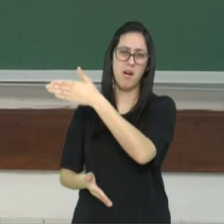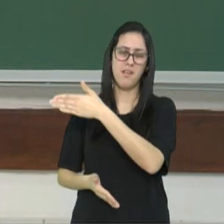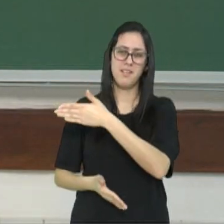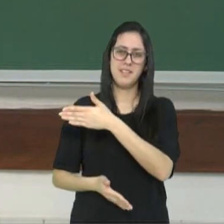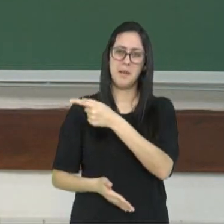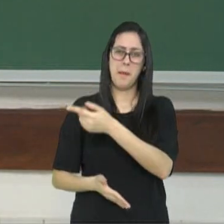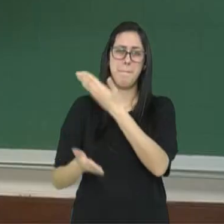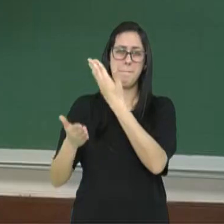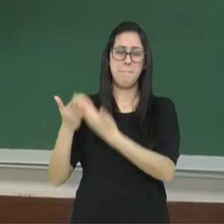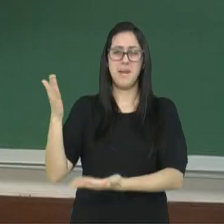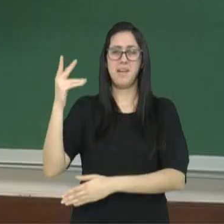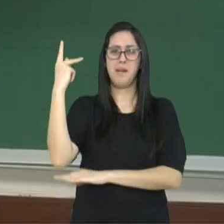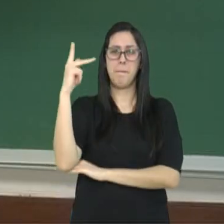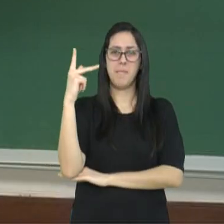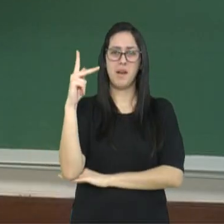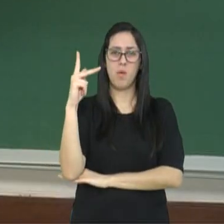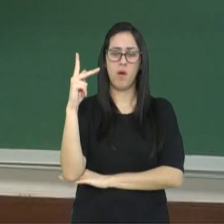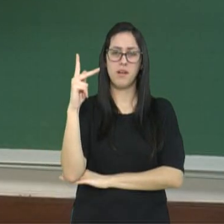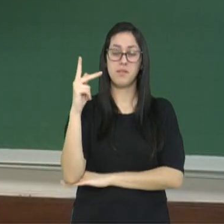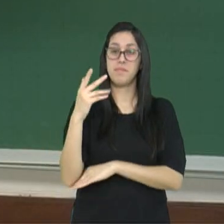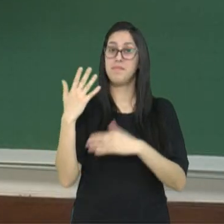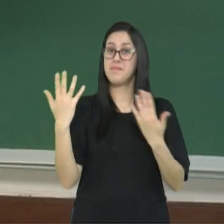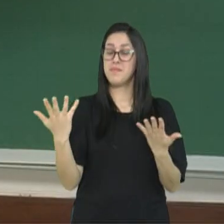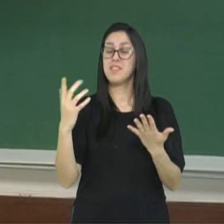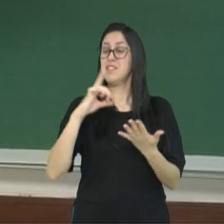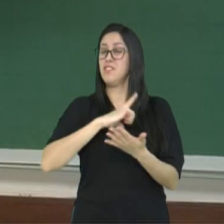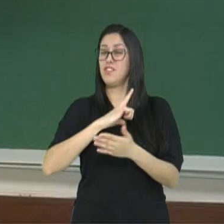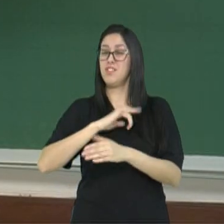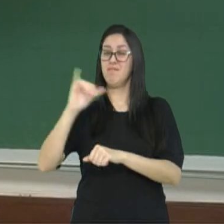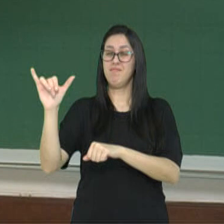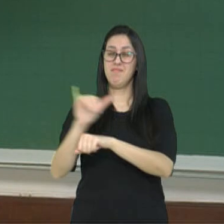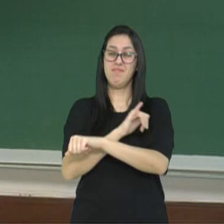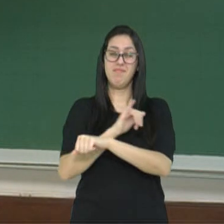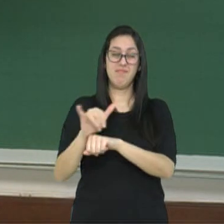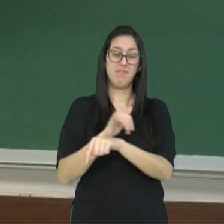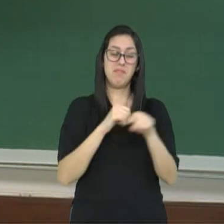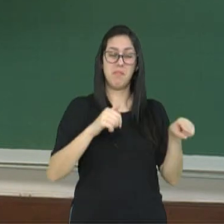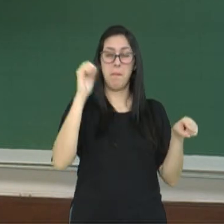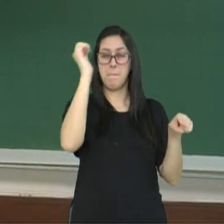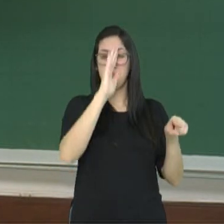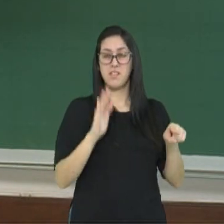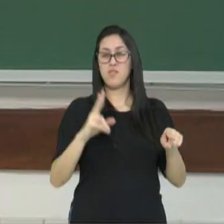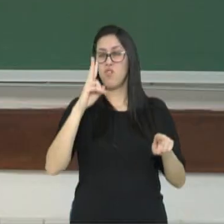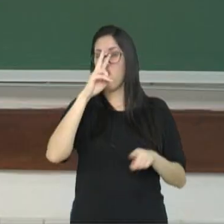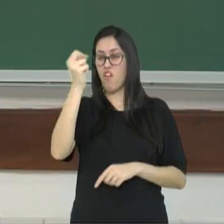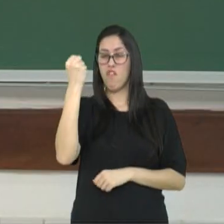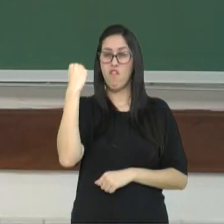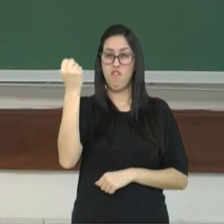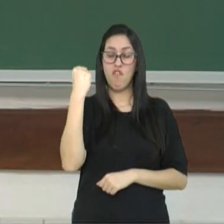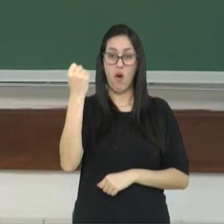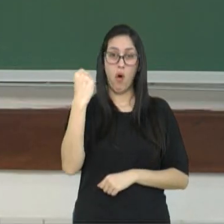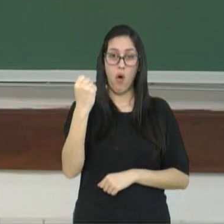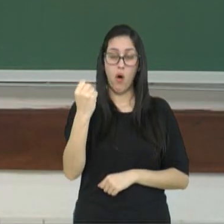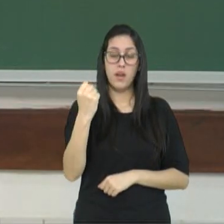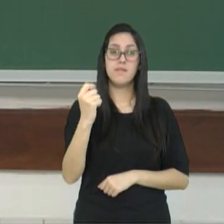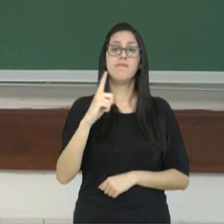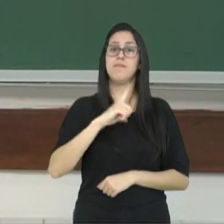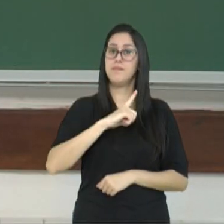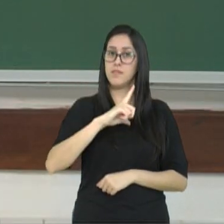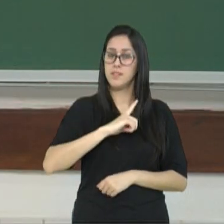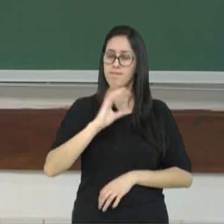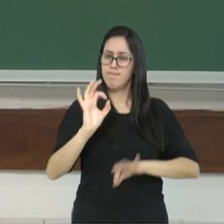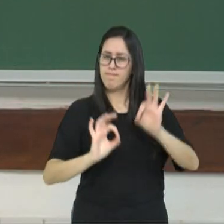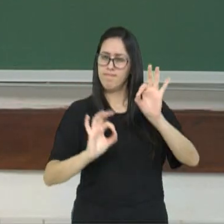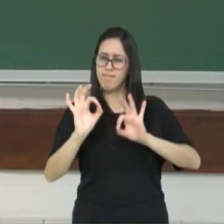o Paraguai. Isso dava uma vantagem estratégica muito grande para o Brasil e uma dificuldade logística muito grande